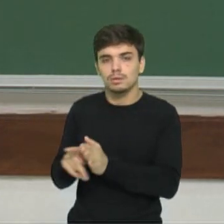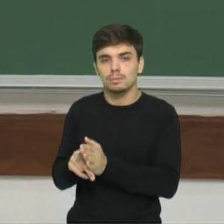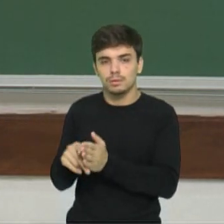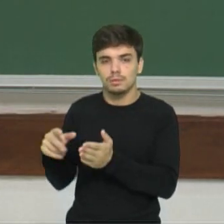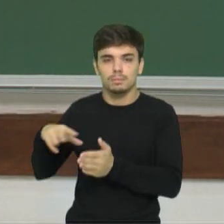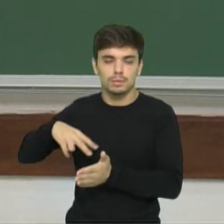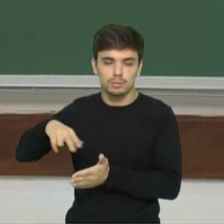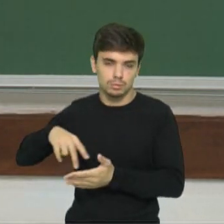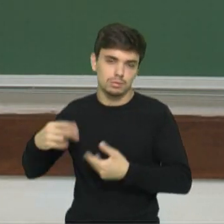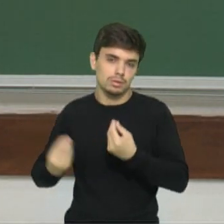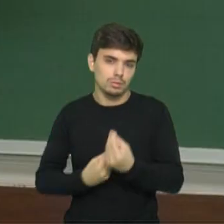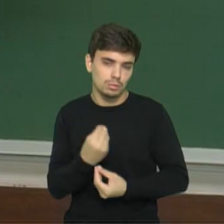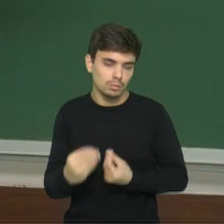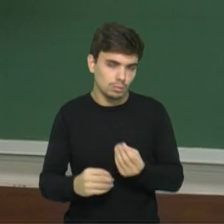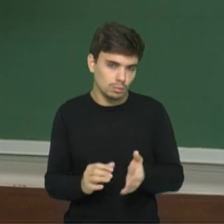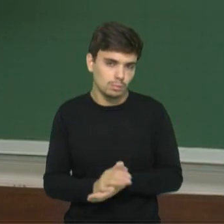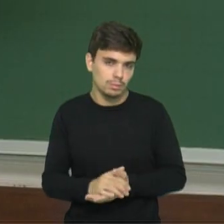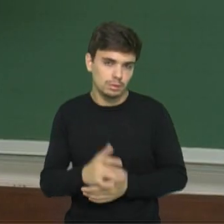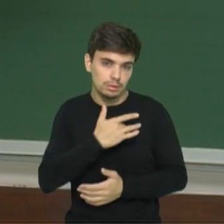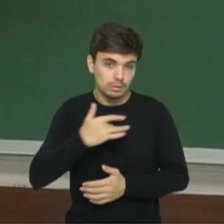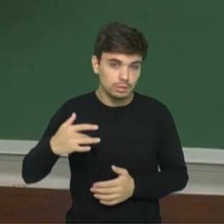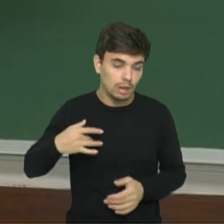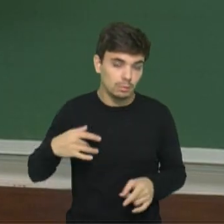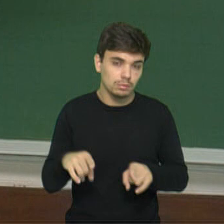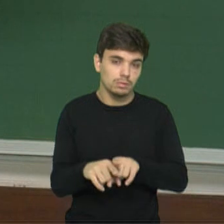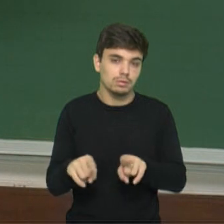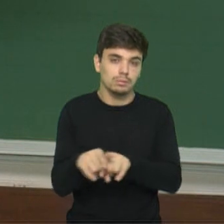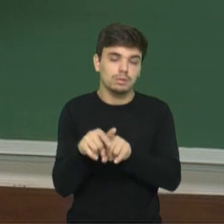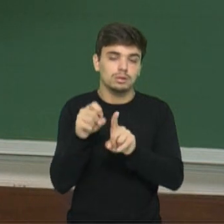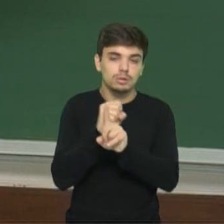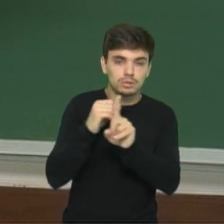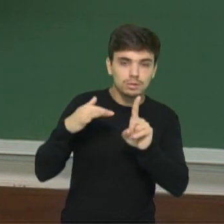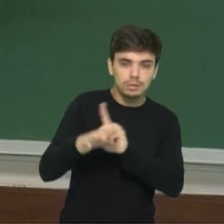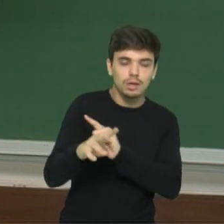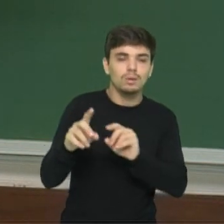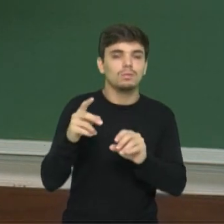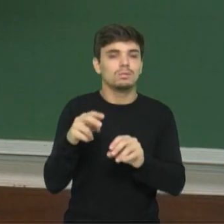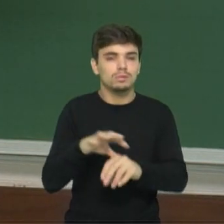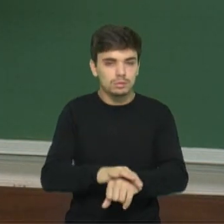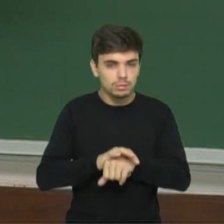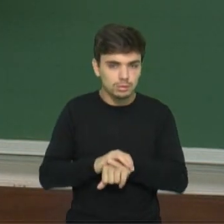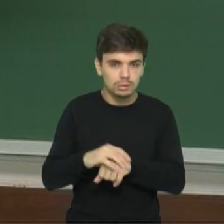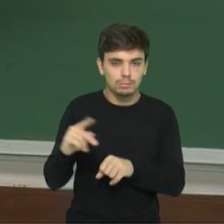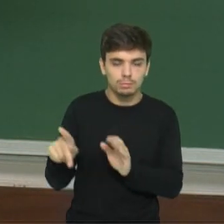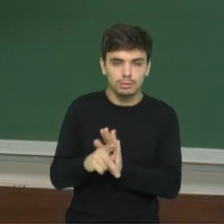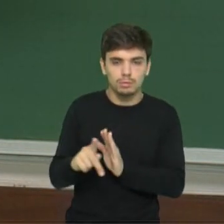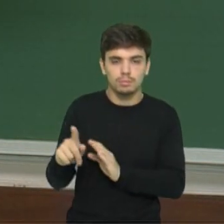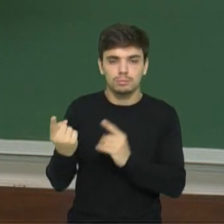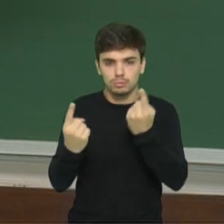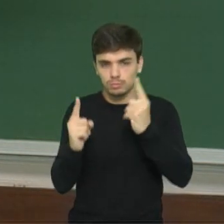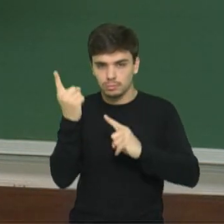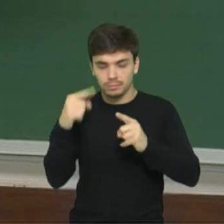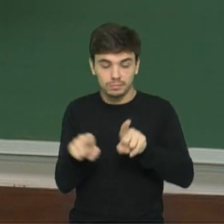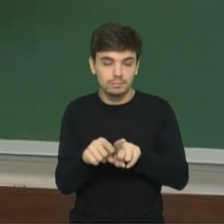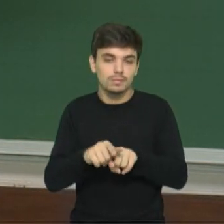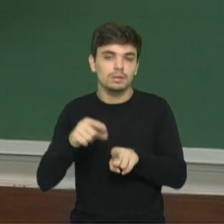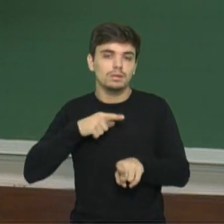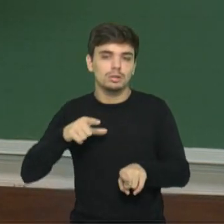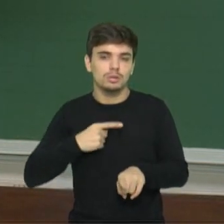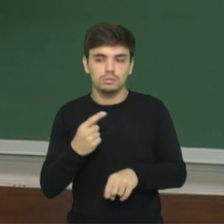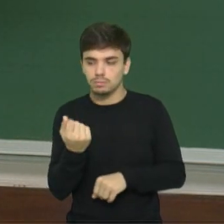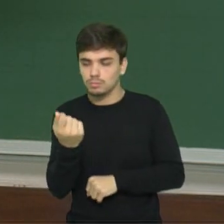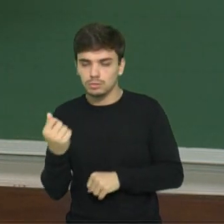privada, assim como serviços de saúde e previdência social que foram privatizados no Chile. Atraiu capitais e